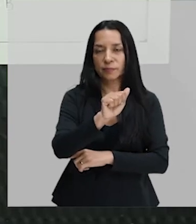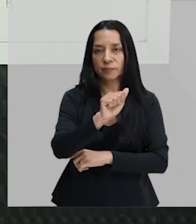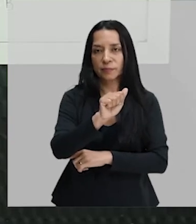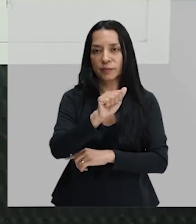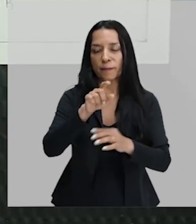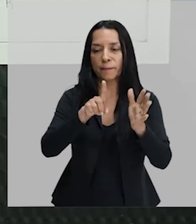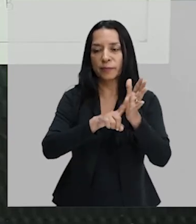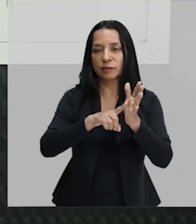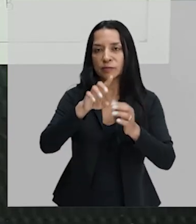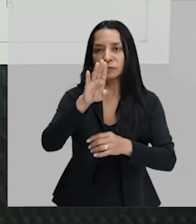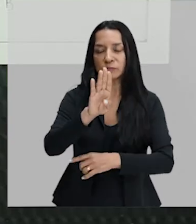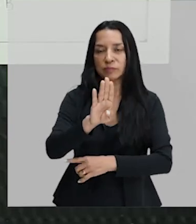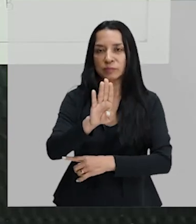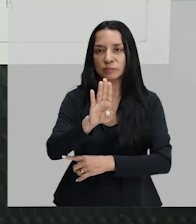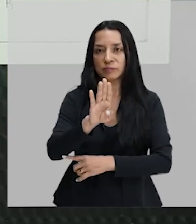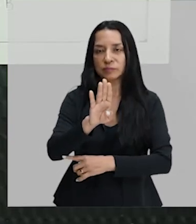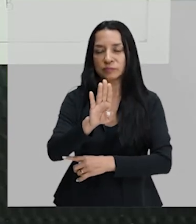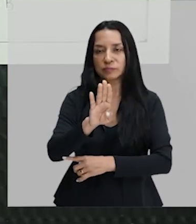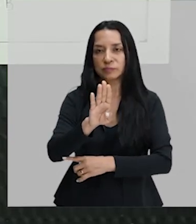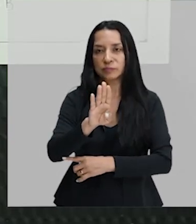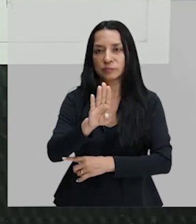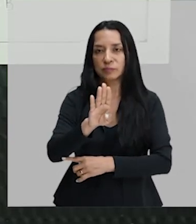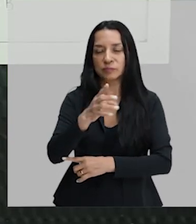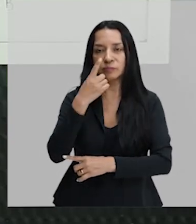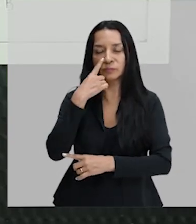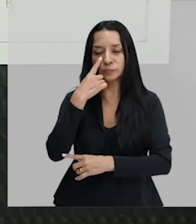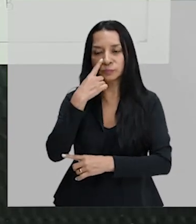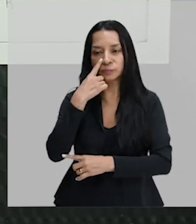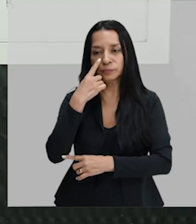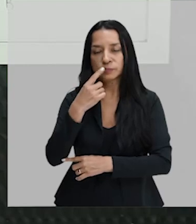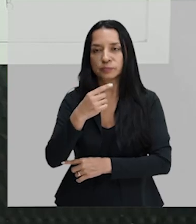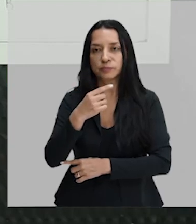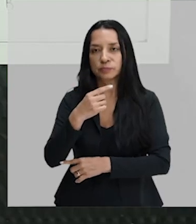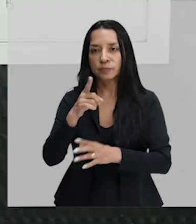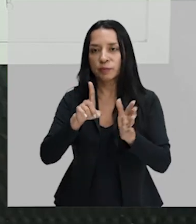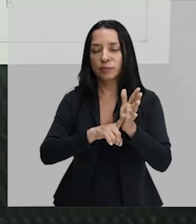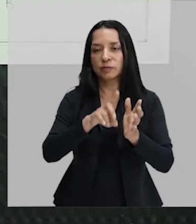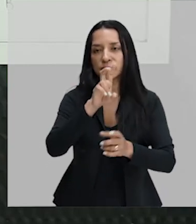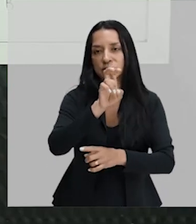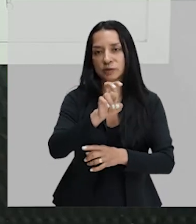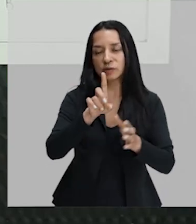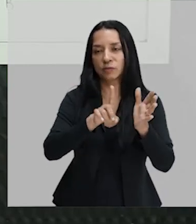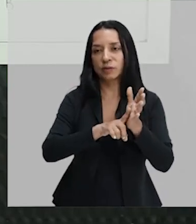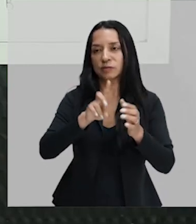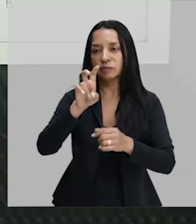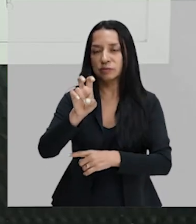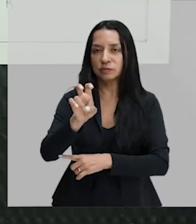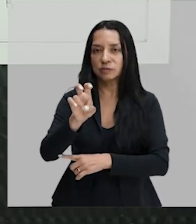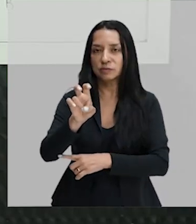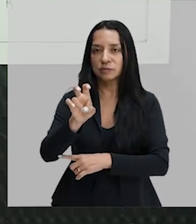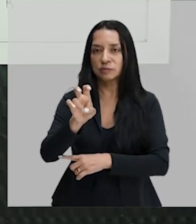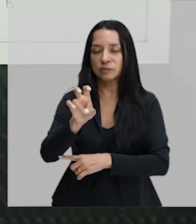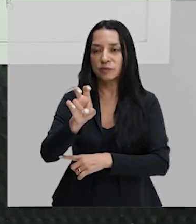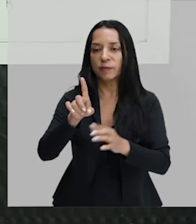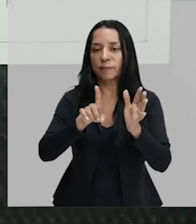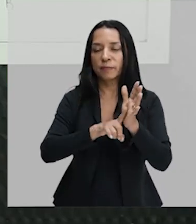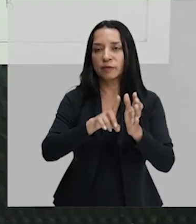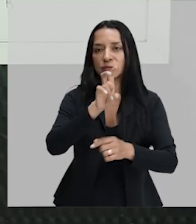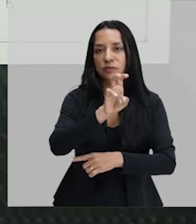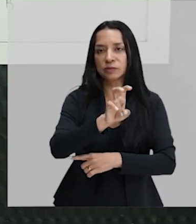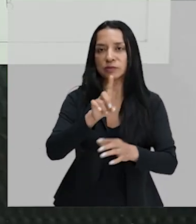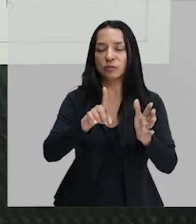B. Vou escrever aqui a matriz A, que é menos 1, 3 e